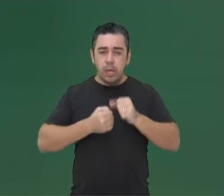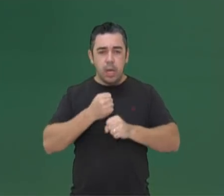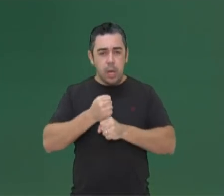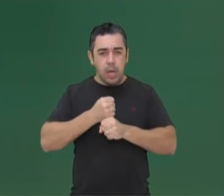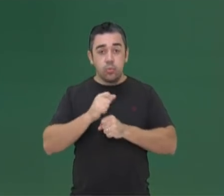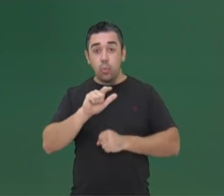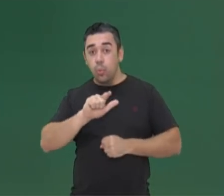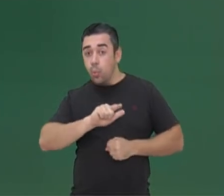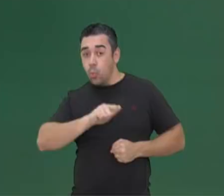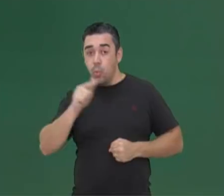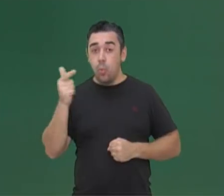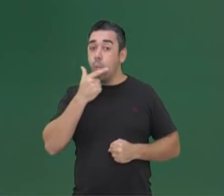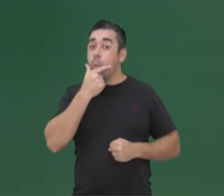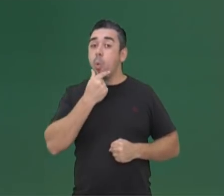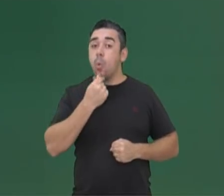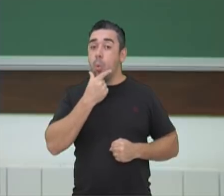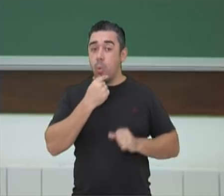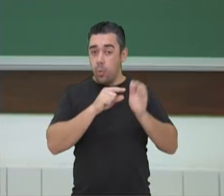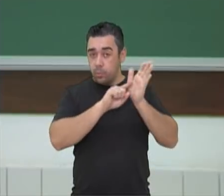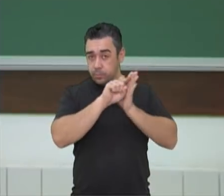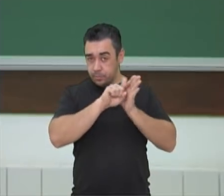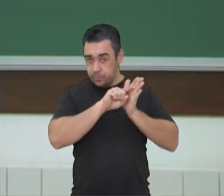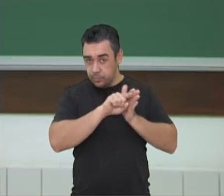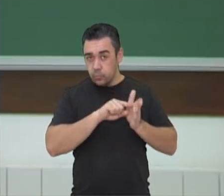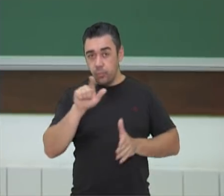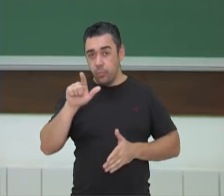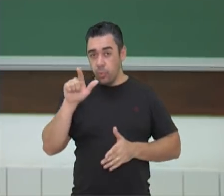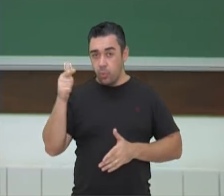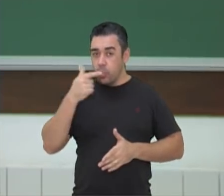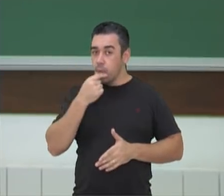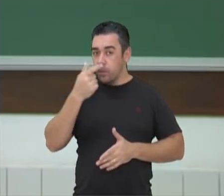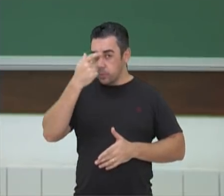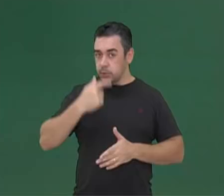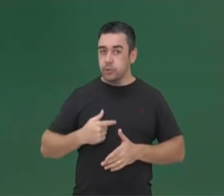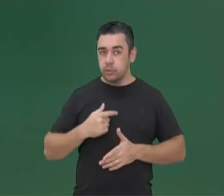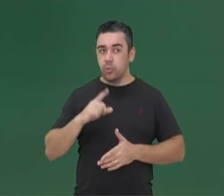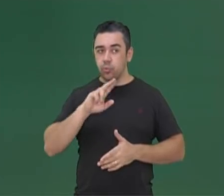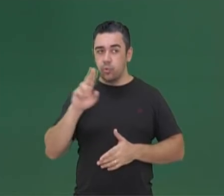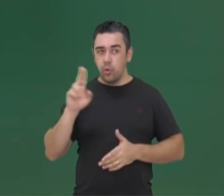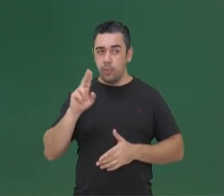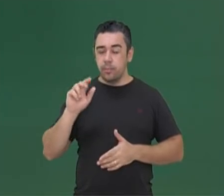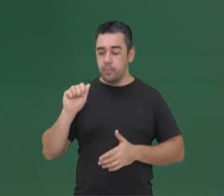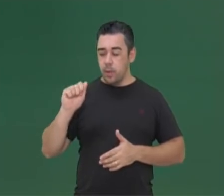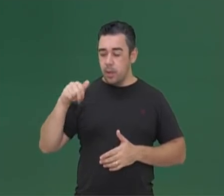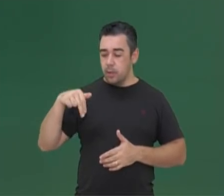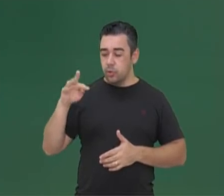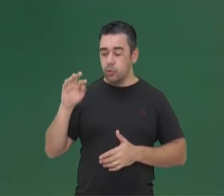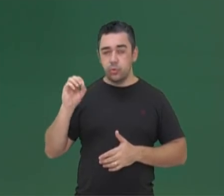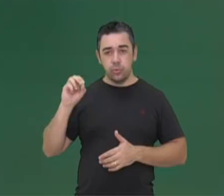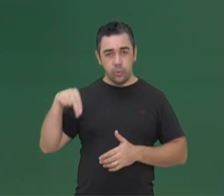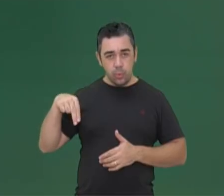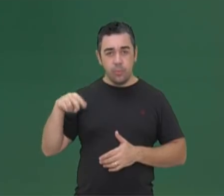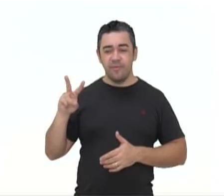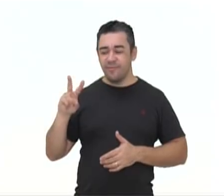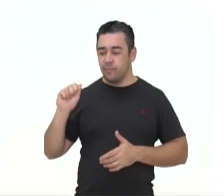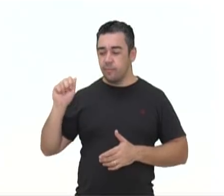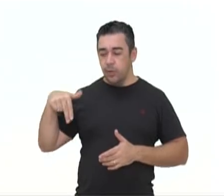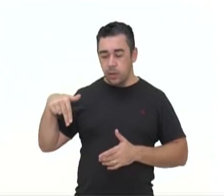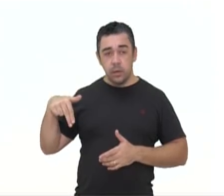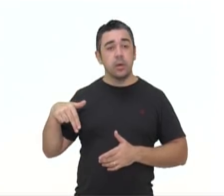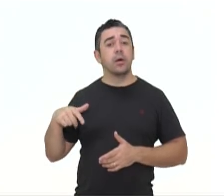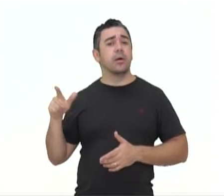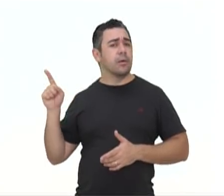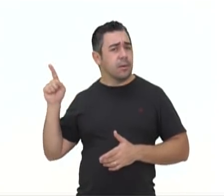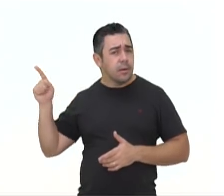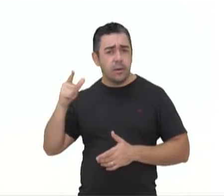veio um outro pesquisador, um outro cientista. Nós já falamos sobre ele, Anton van Leeuwenhoek.